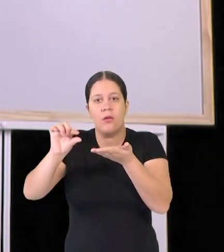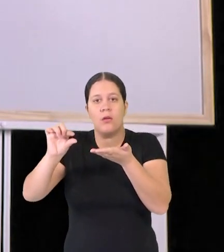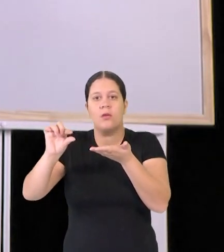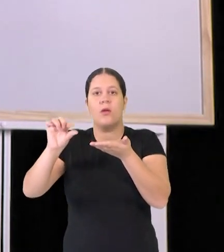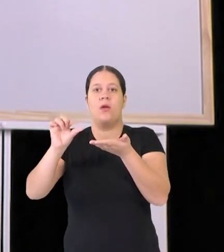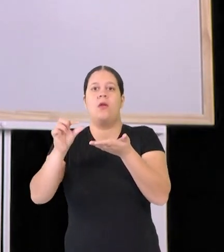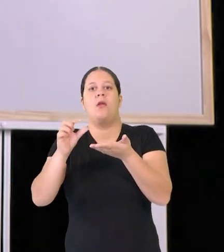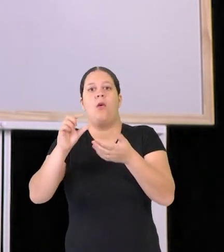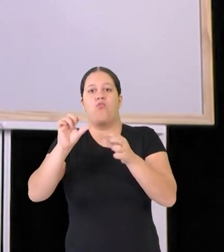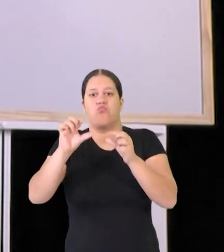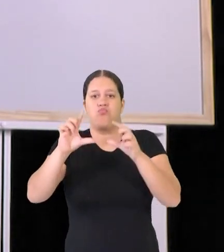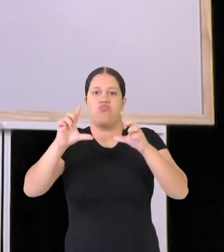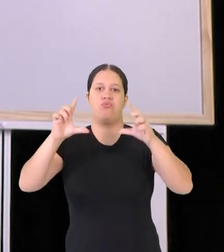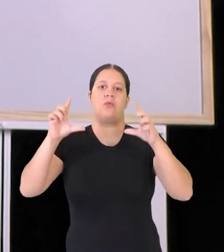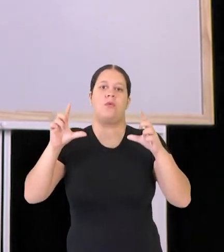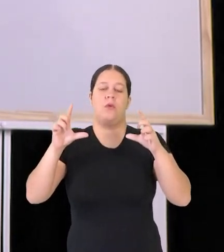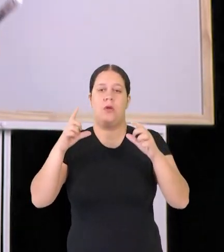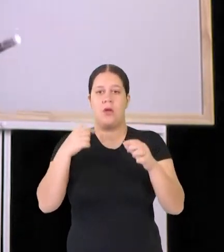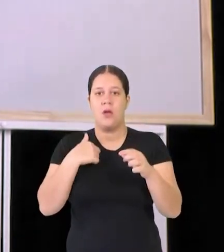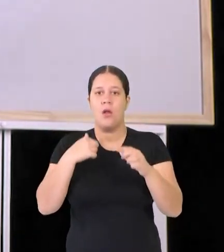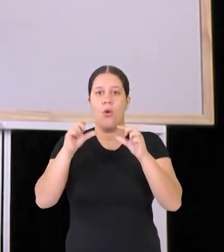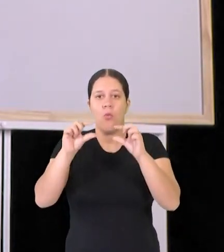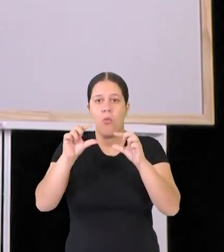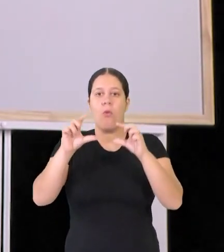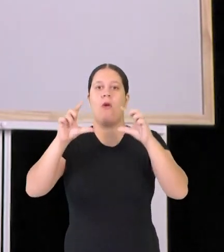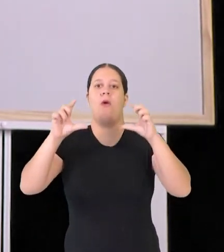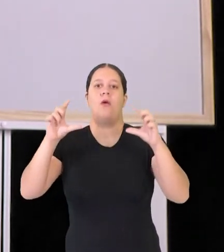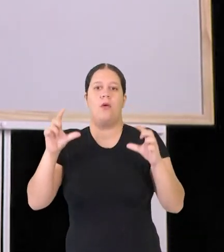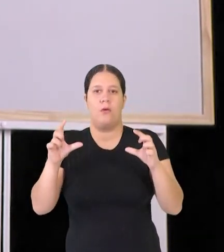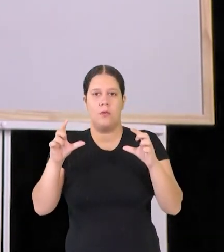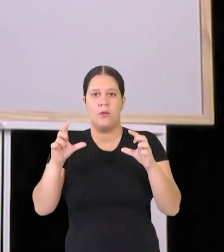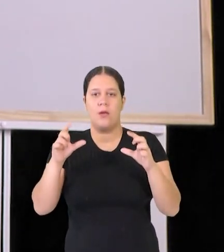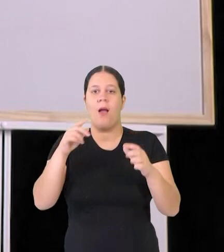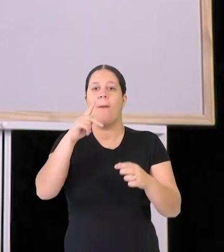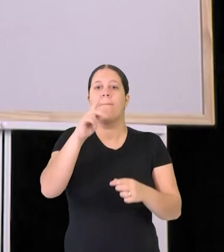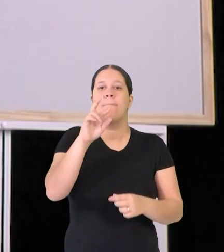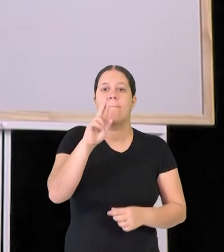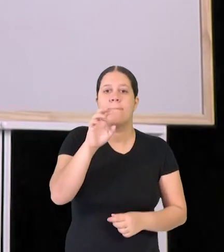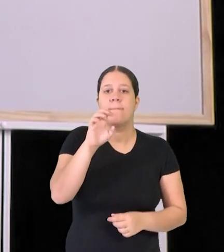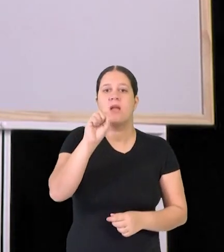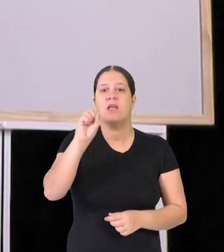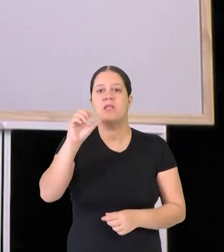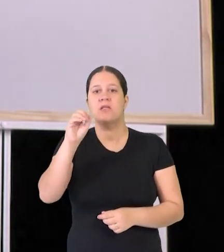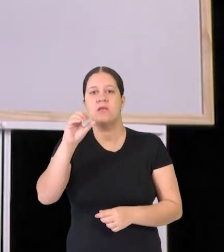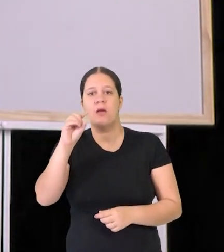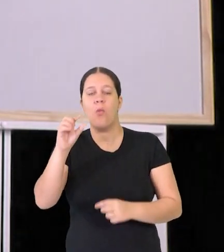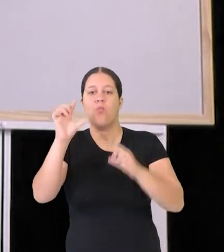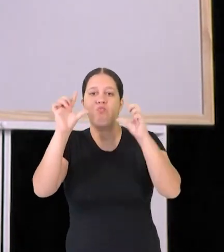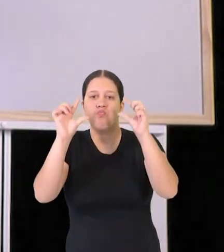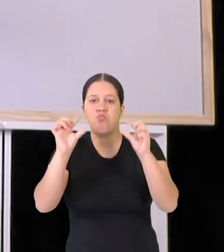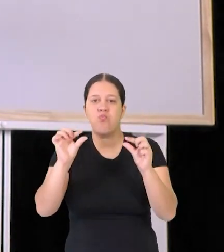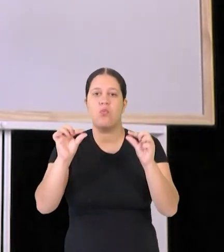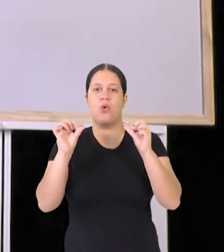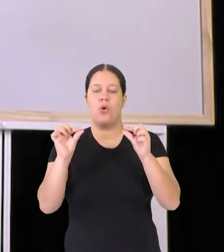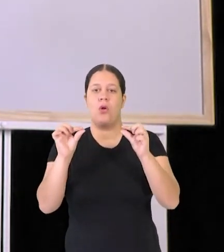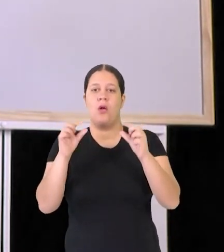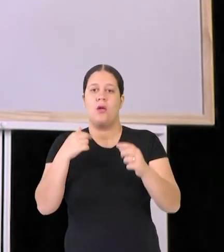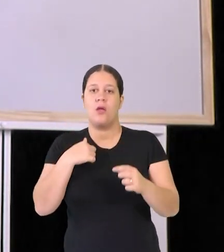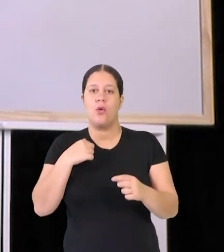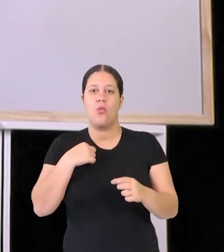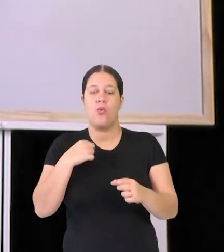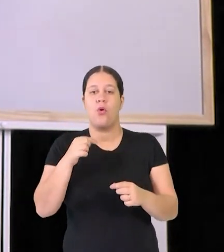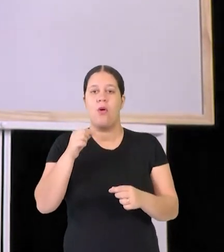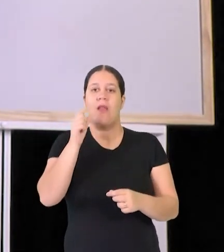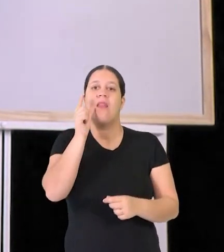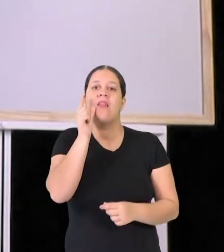área aumenta. E se eu aumento a área, a pressão faz o quê? Diminui. Então isso significa que quando eu coloco o